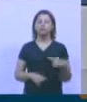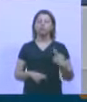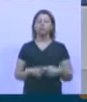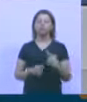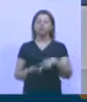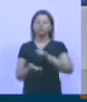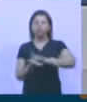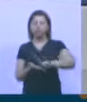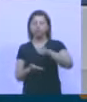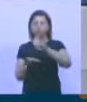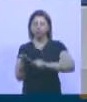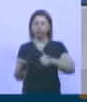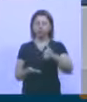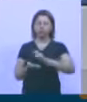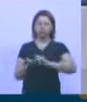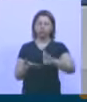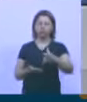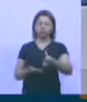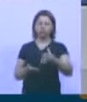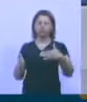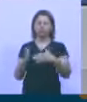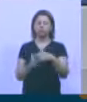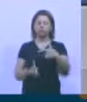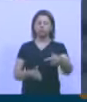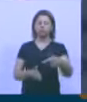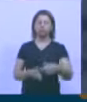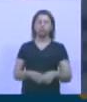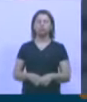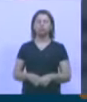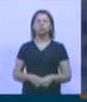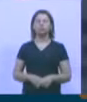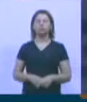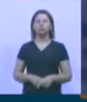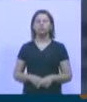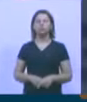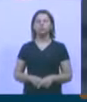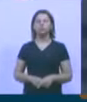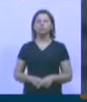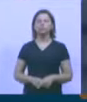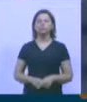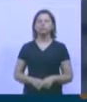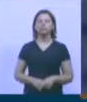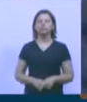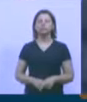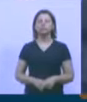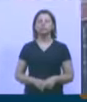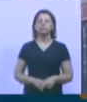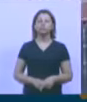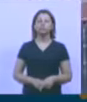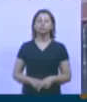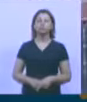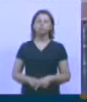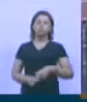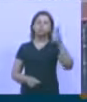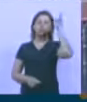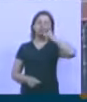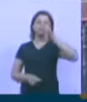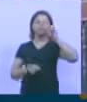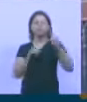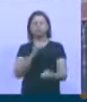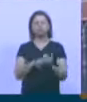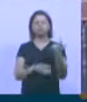Genesis capítulo 1 versículos 26 e 27. God has created us in his image and likeness. O Senhor nos criou